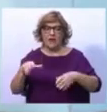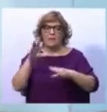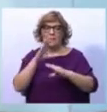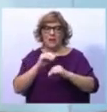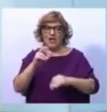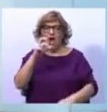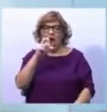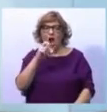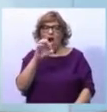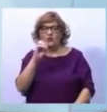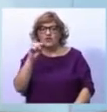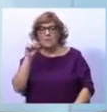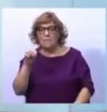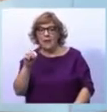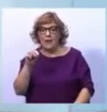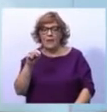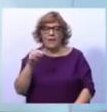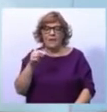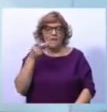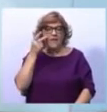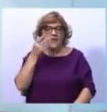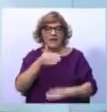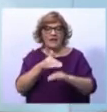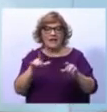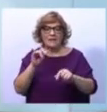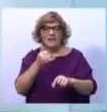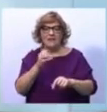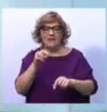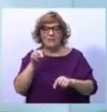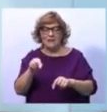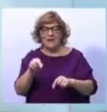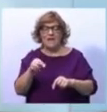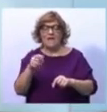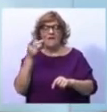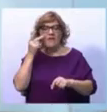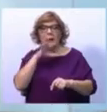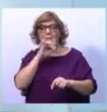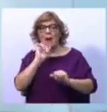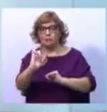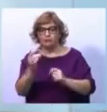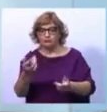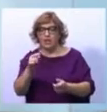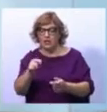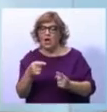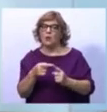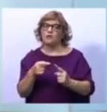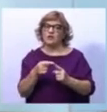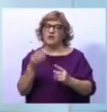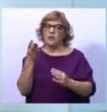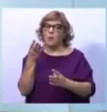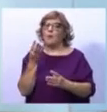de 800 mil vidas de crianças e de 20 mil vidas das mães. Por isso é que isto é um objetivo